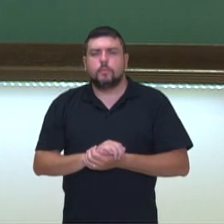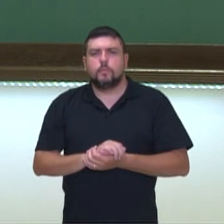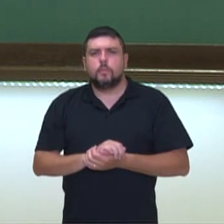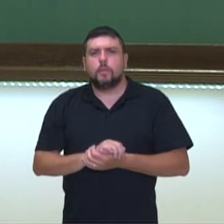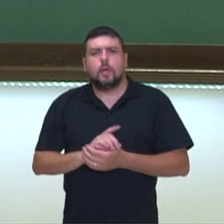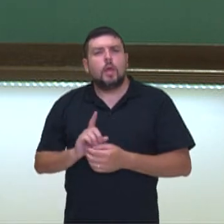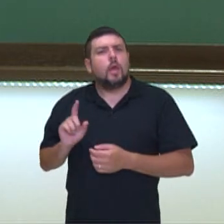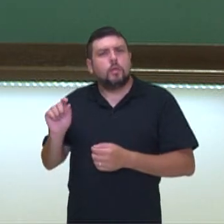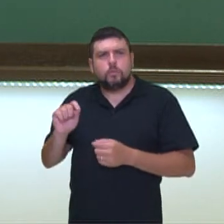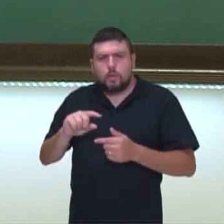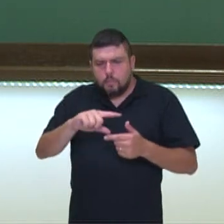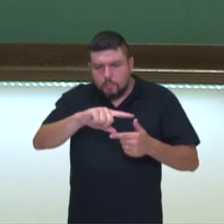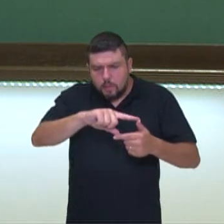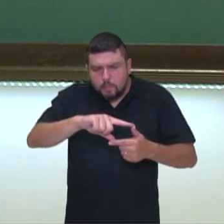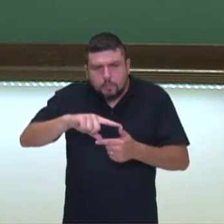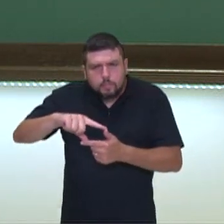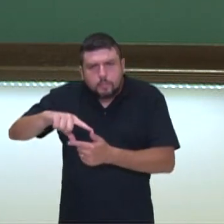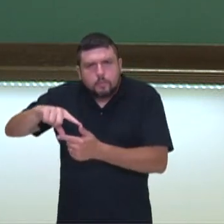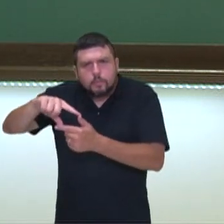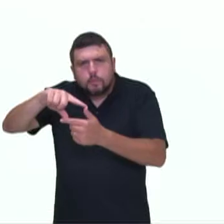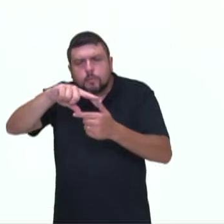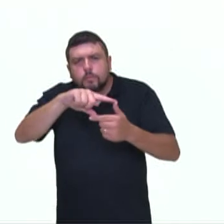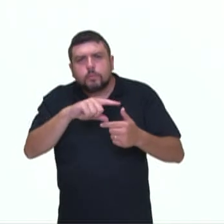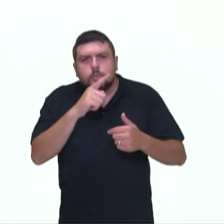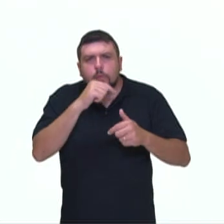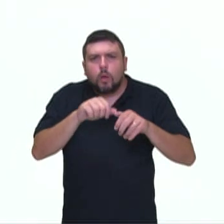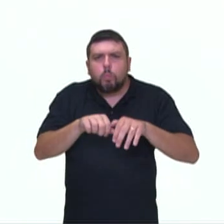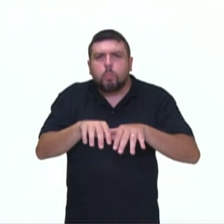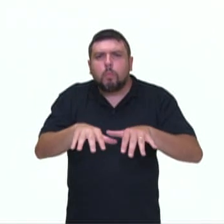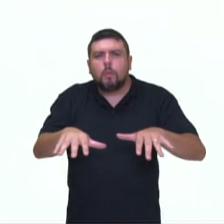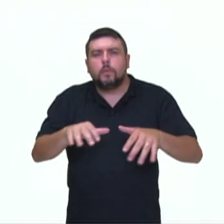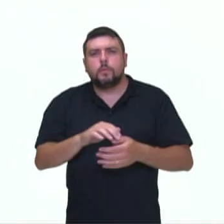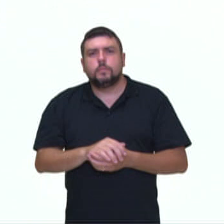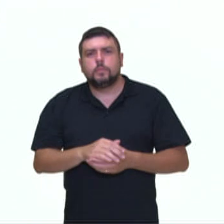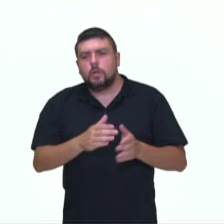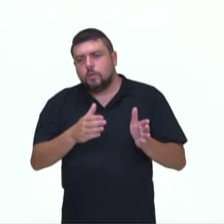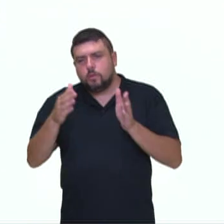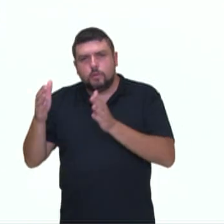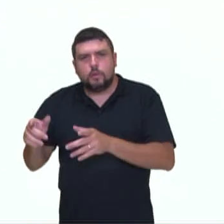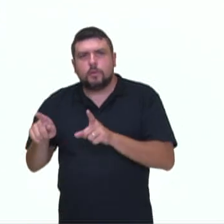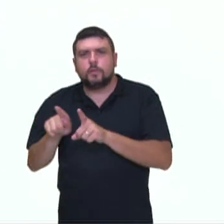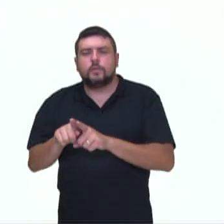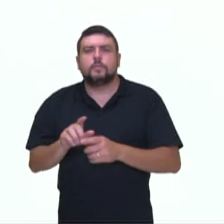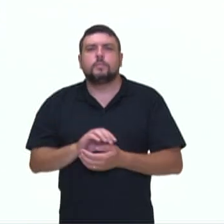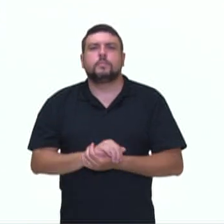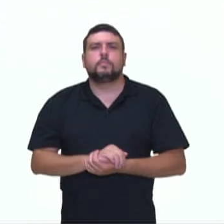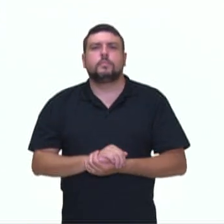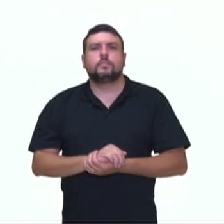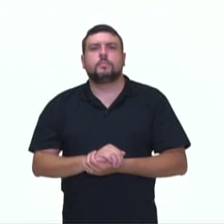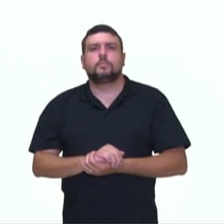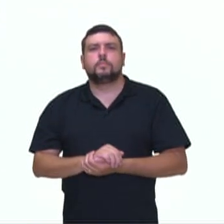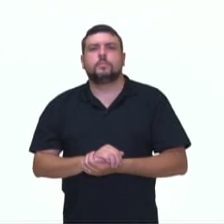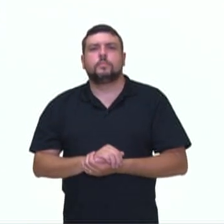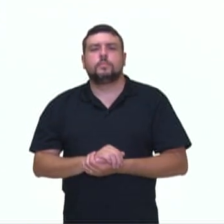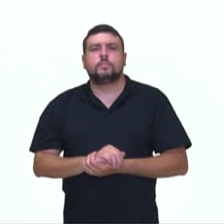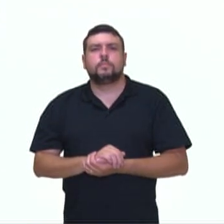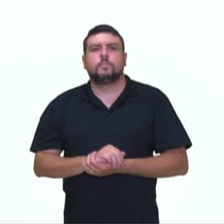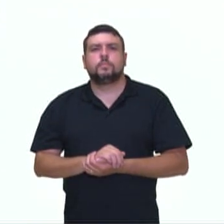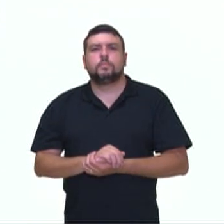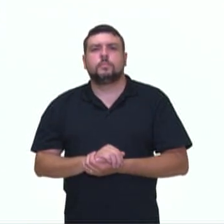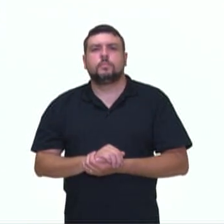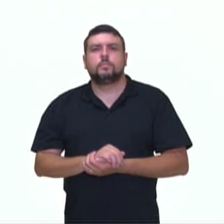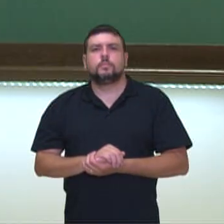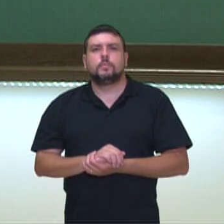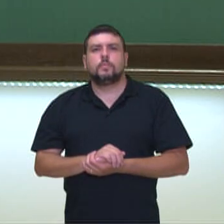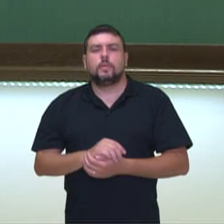imagem pixelizada da água. Aqui do lado, também a mesma coisa. E o último artista seria o Space